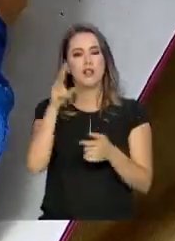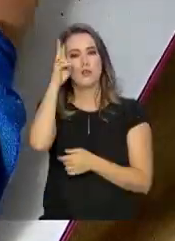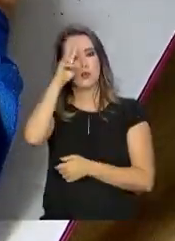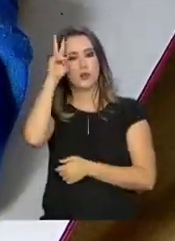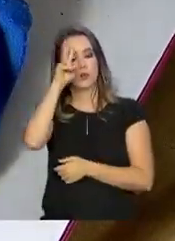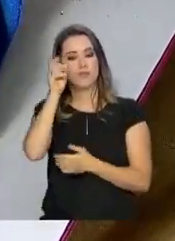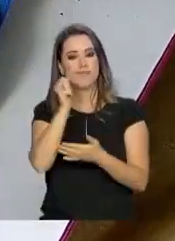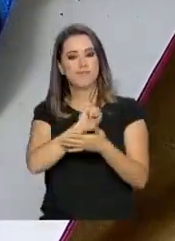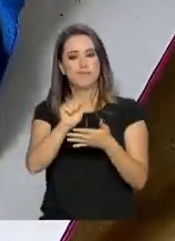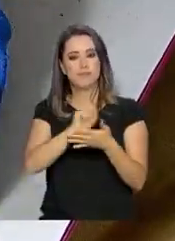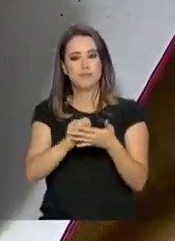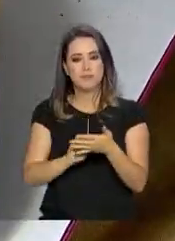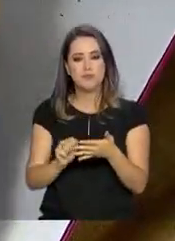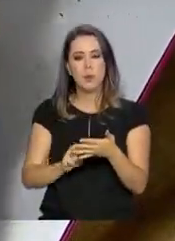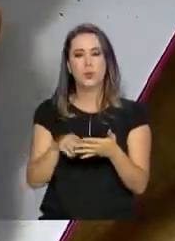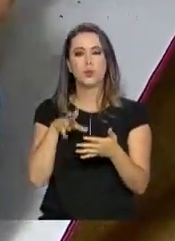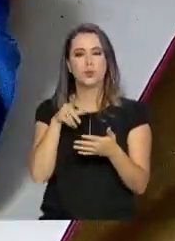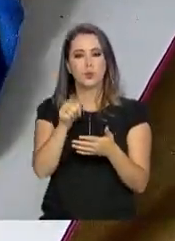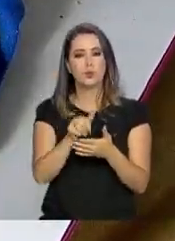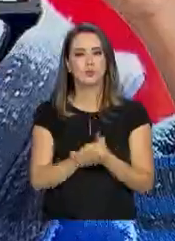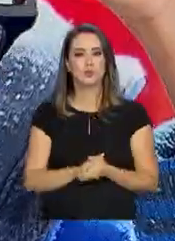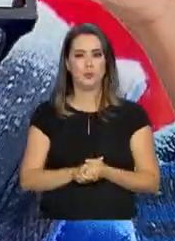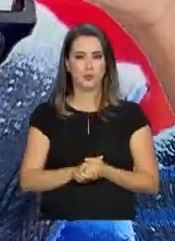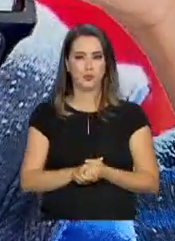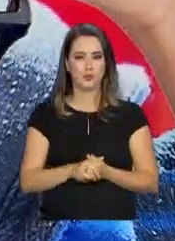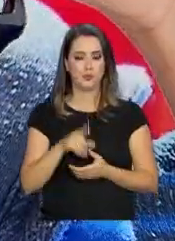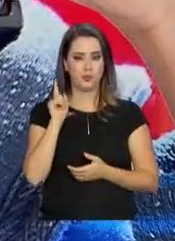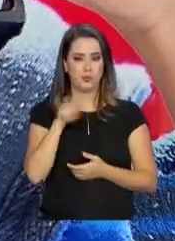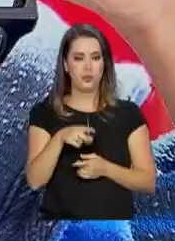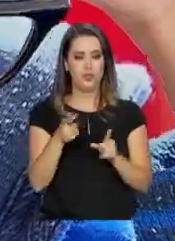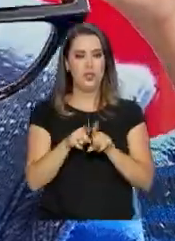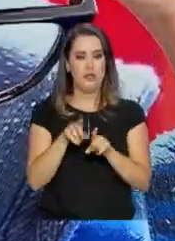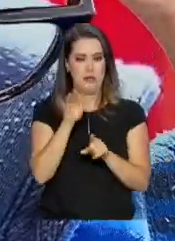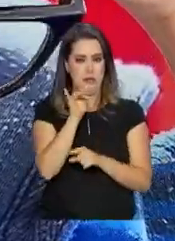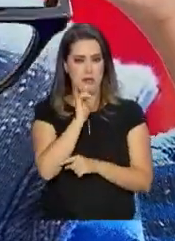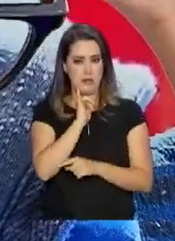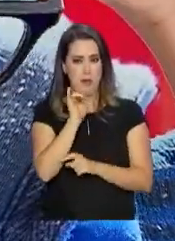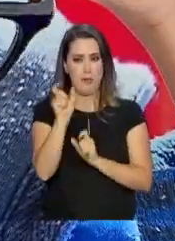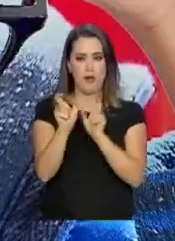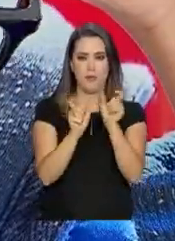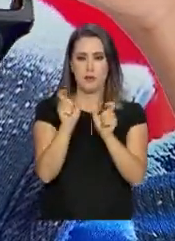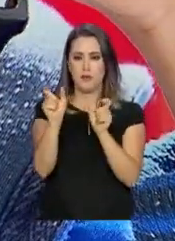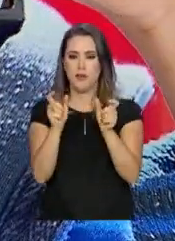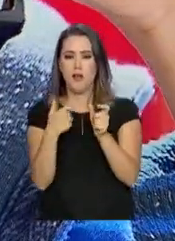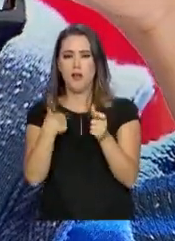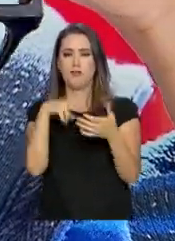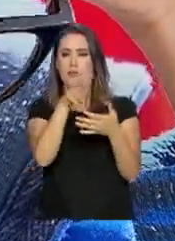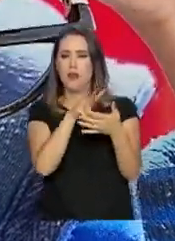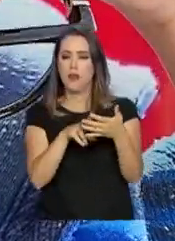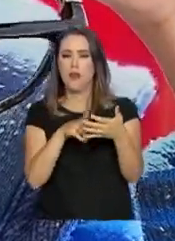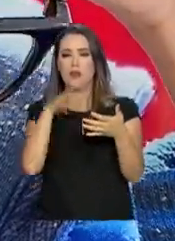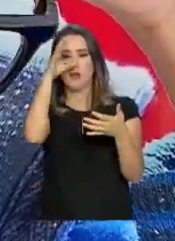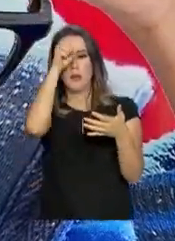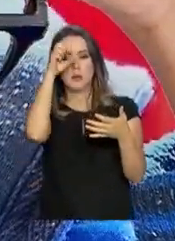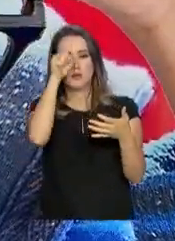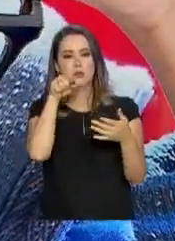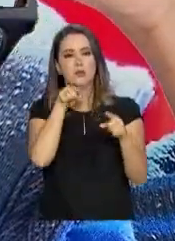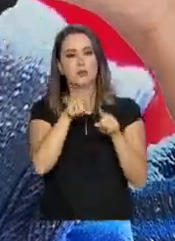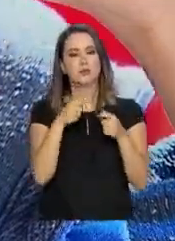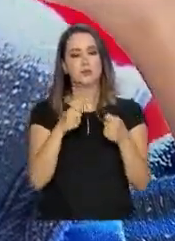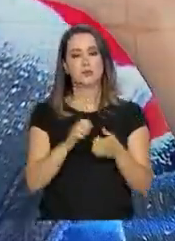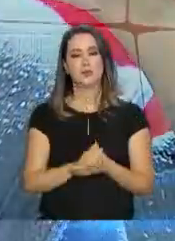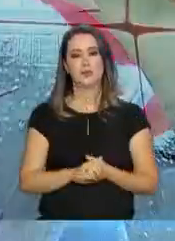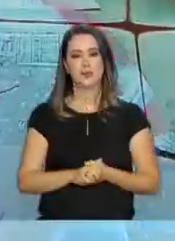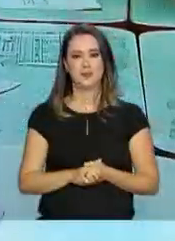tem feito tap quem diria jack chan de vinho não preencher